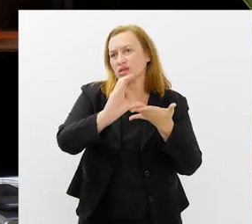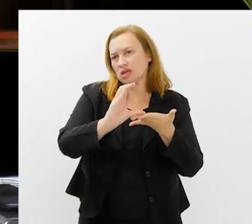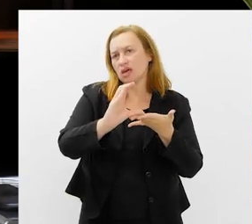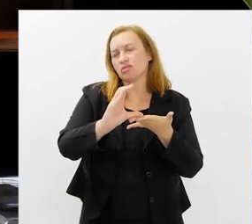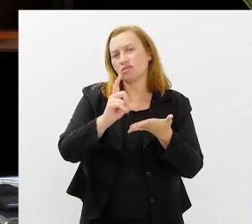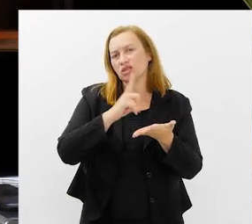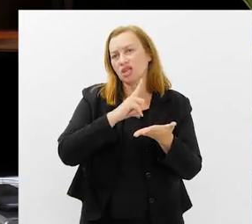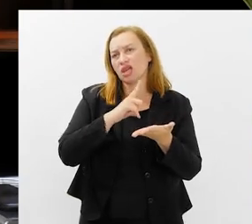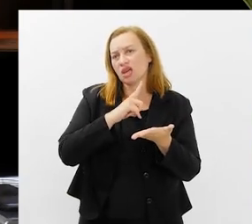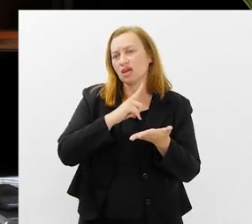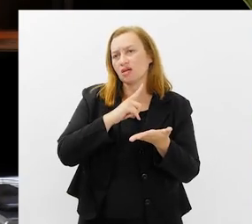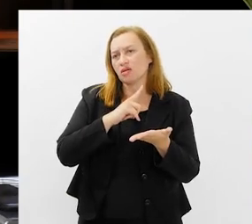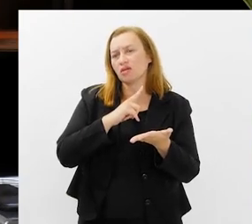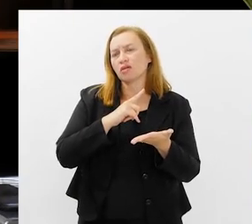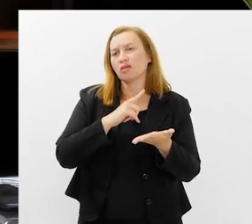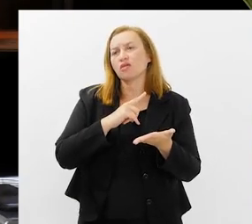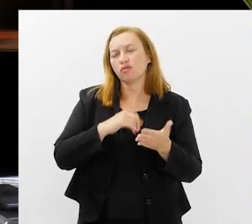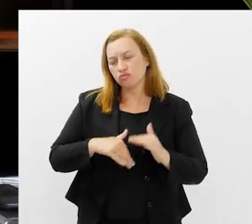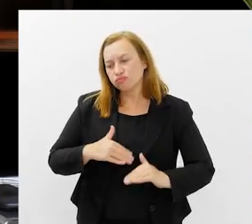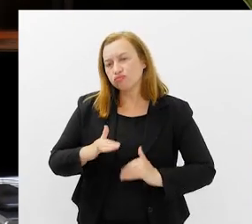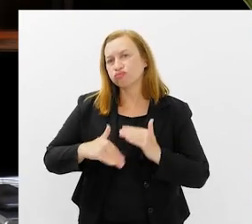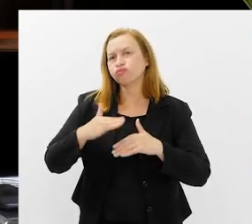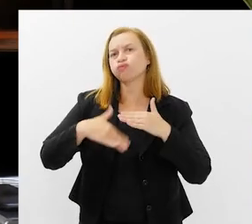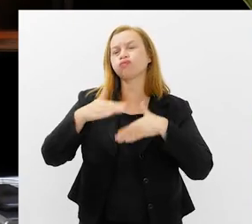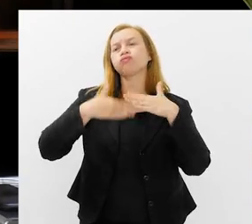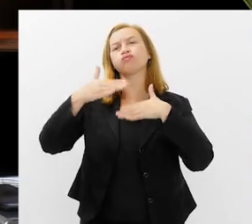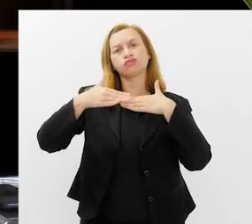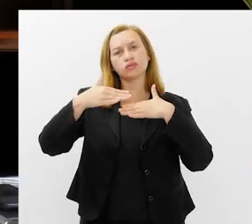vários conselhos, isso foi um avanço